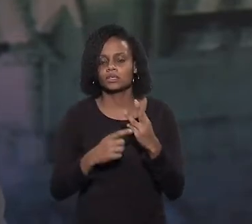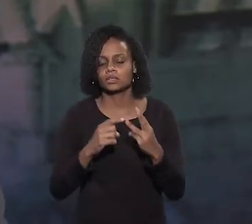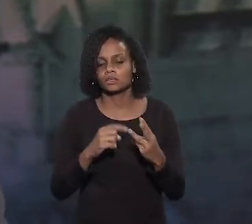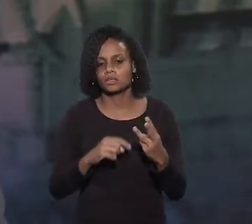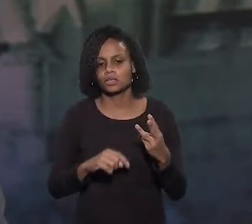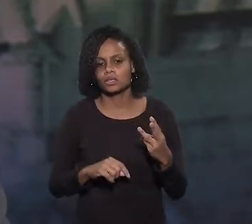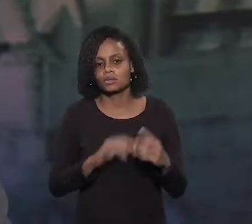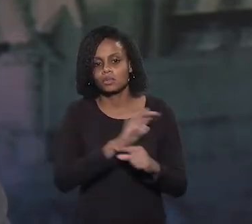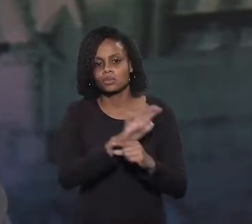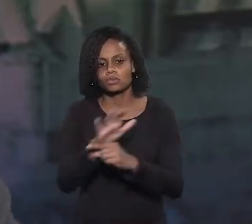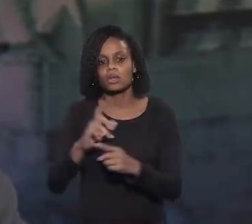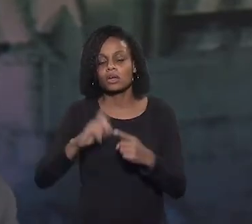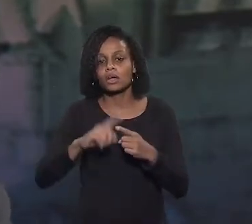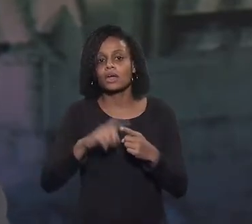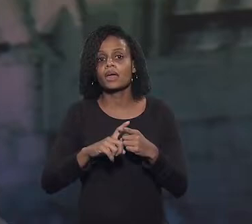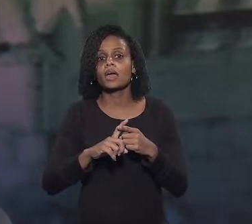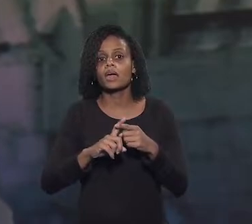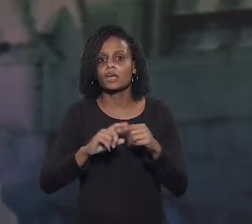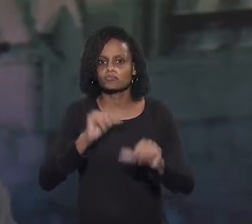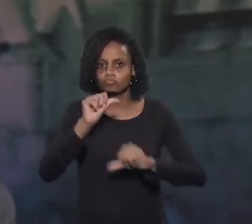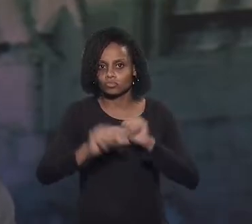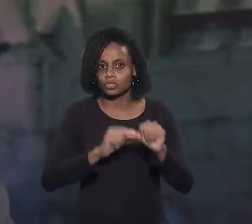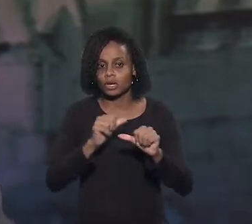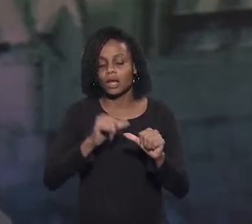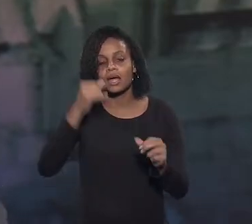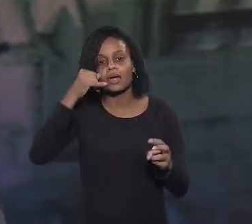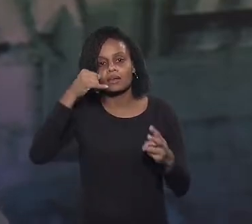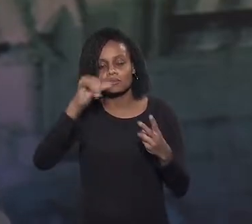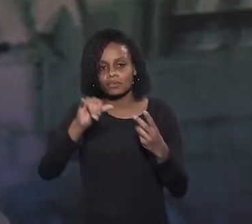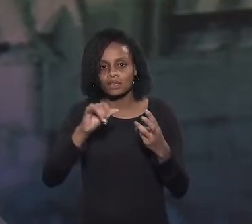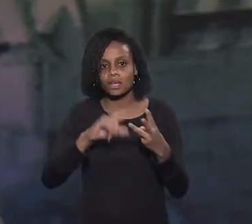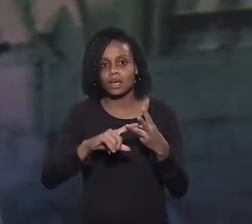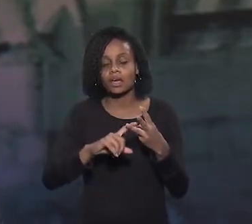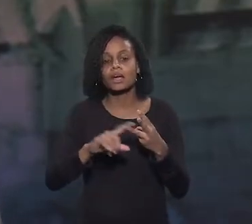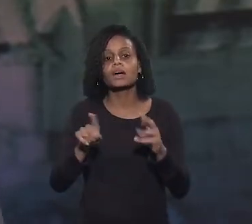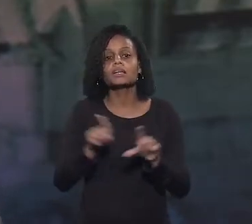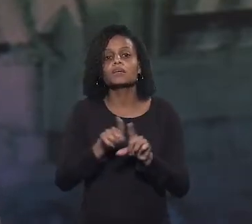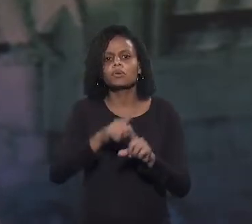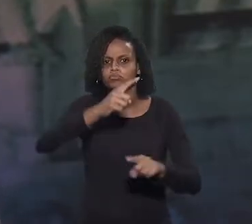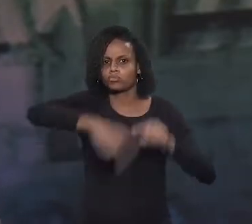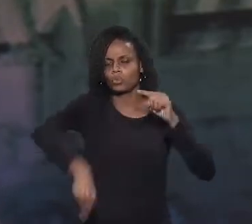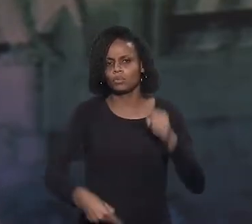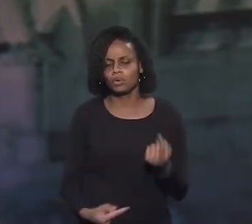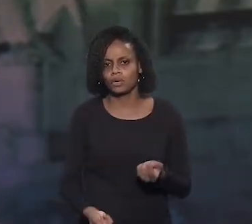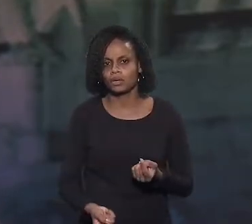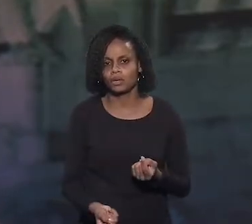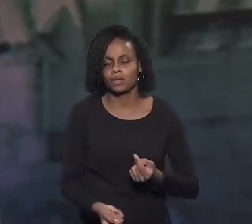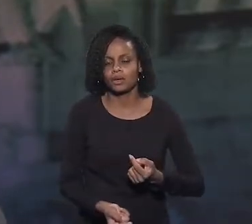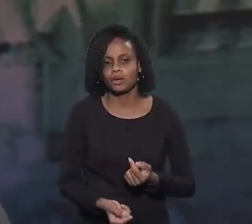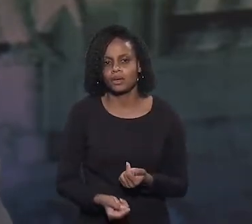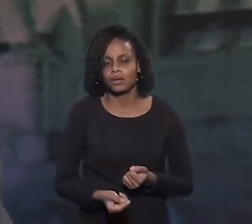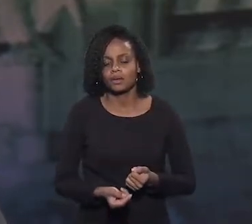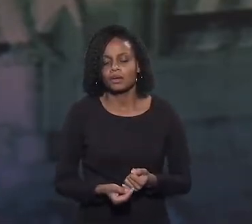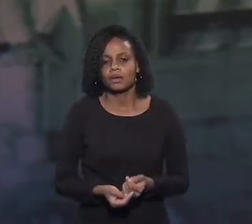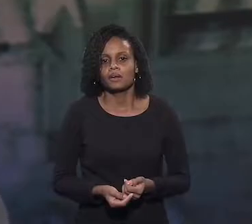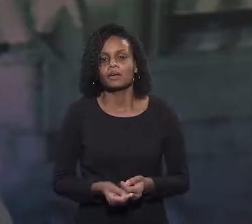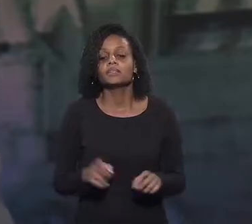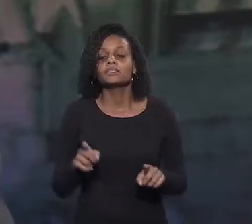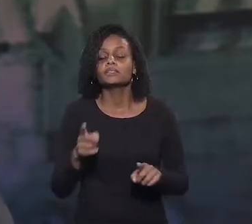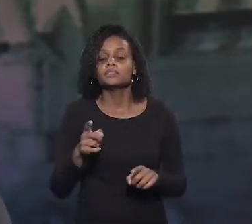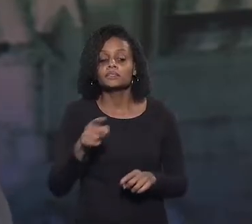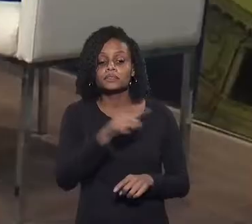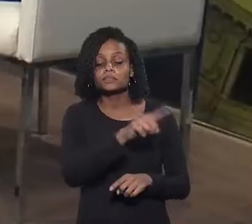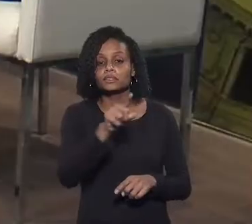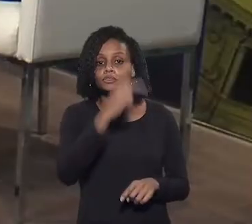que é a reabilitação, a prevenção e a repressão. Aqui no caso, a gente precisa trabalhar, e no